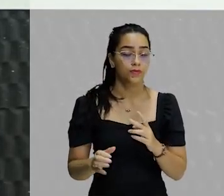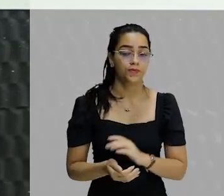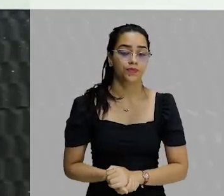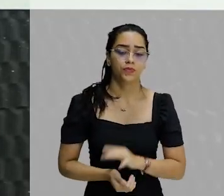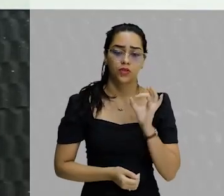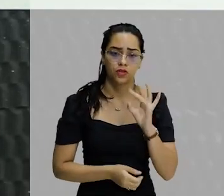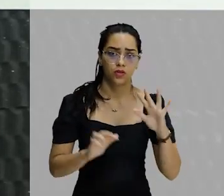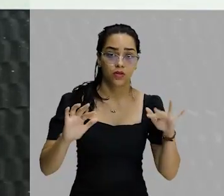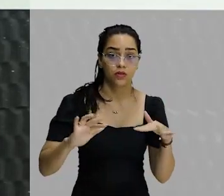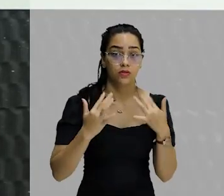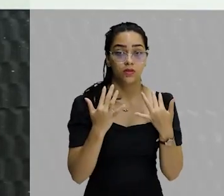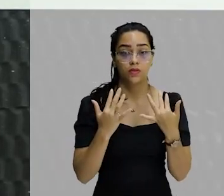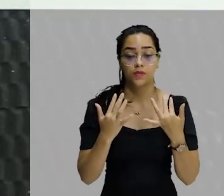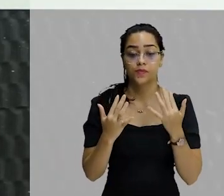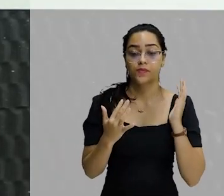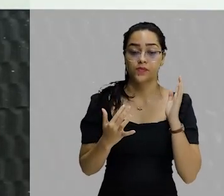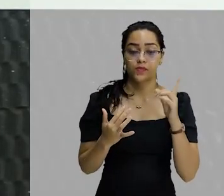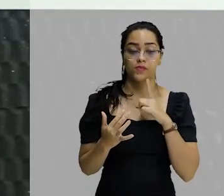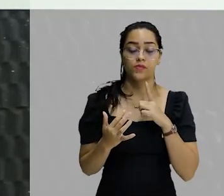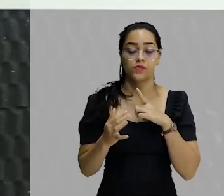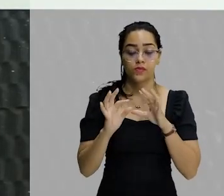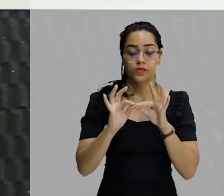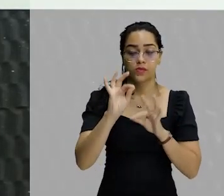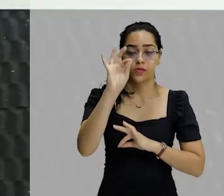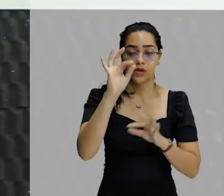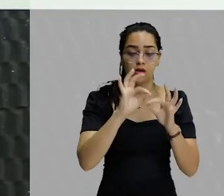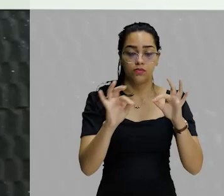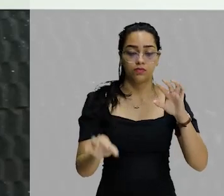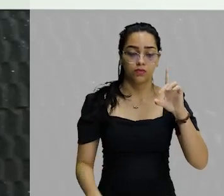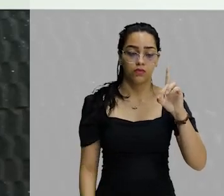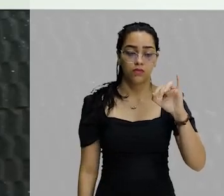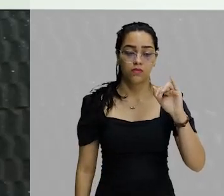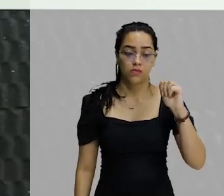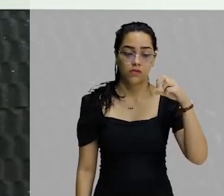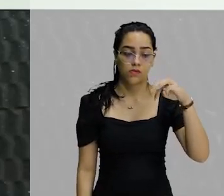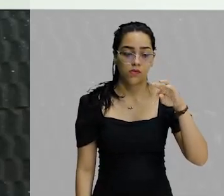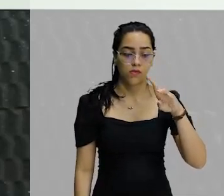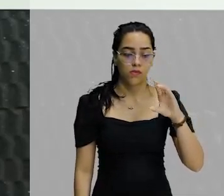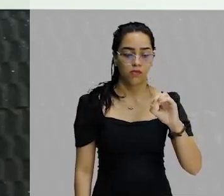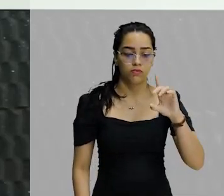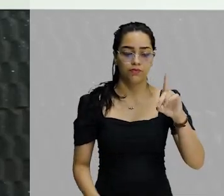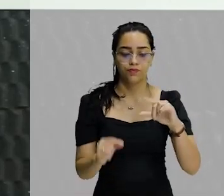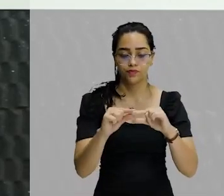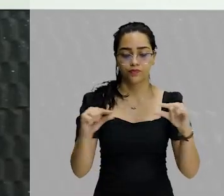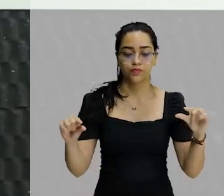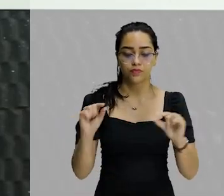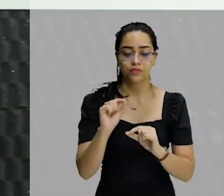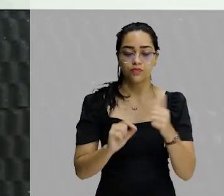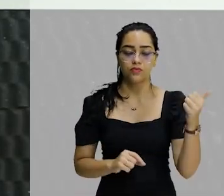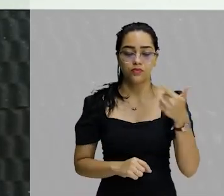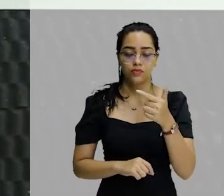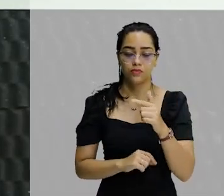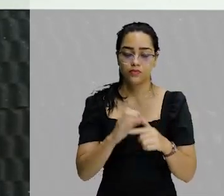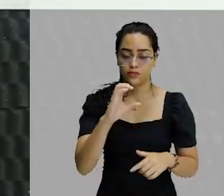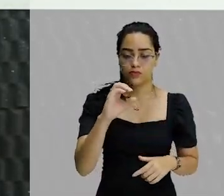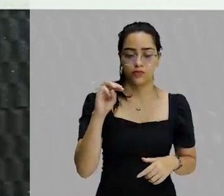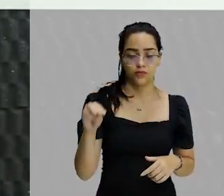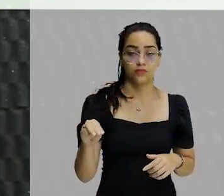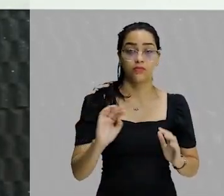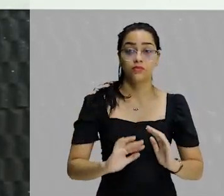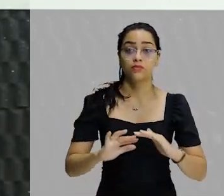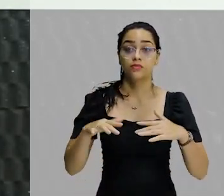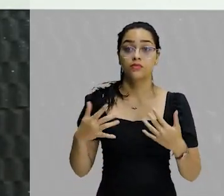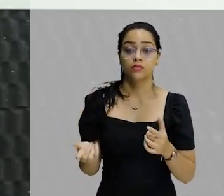galera, só prestar atenção que ele deu a medida do diâmetro, tá? Ele fala que o diâmetro é de 12 centímetros. Qual